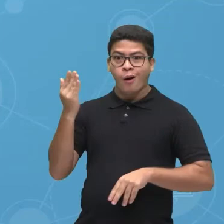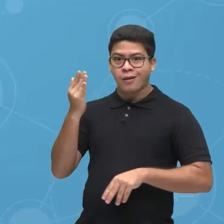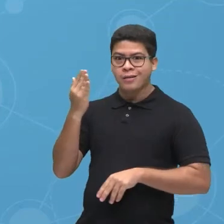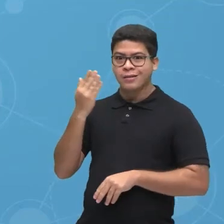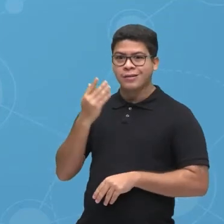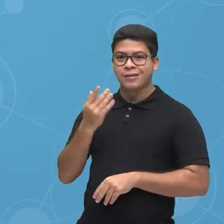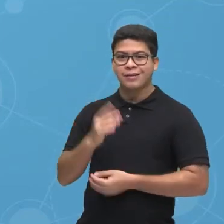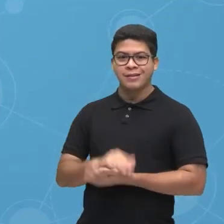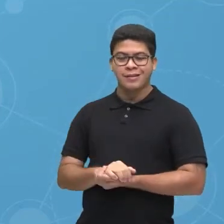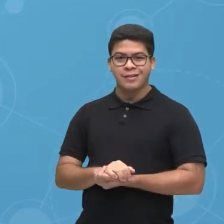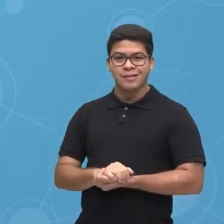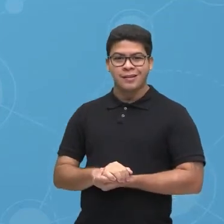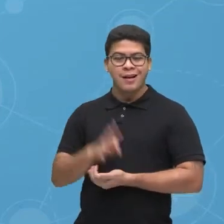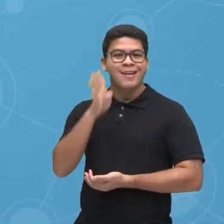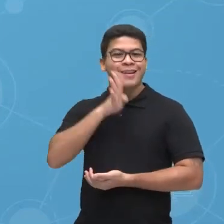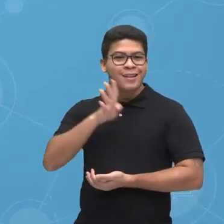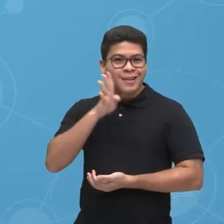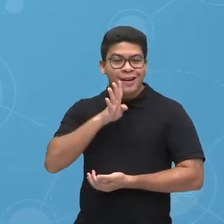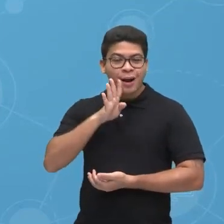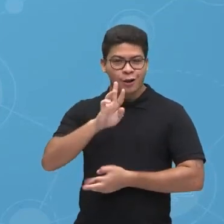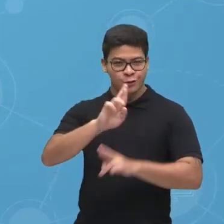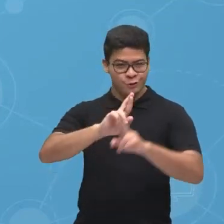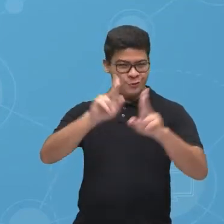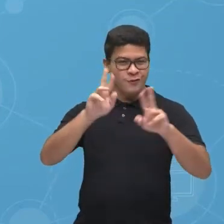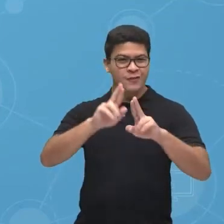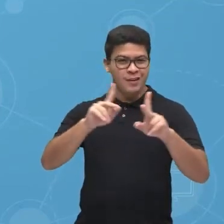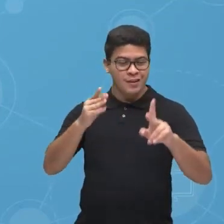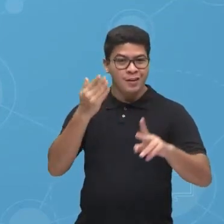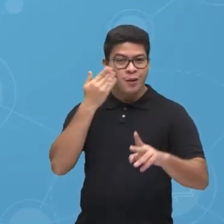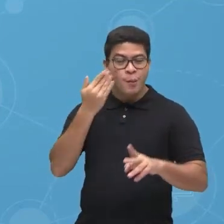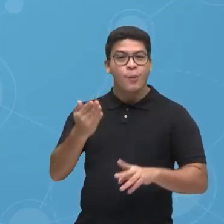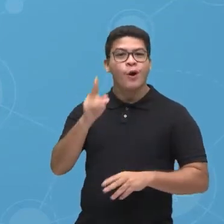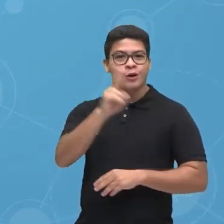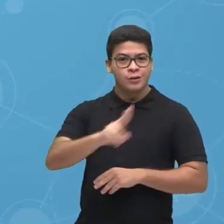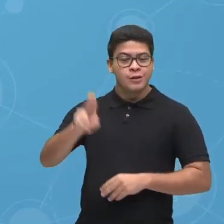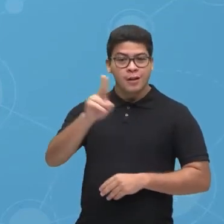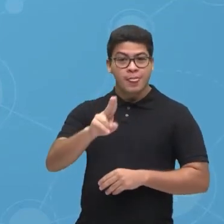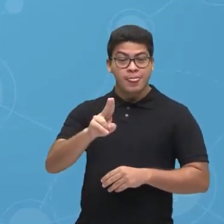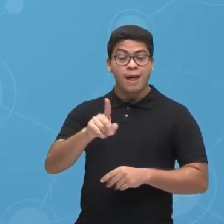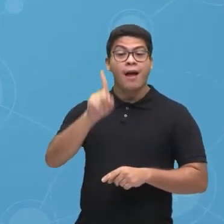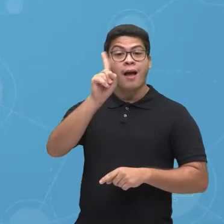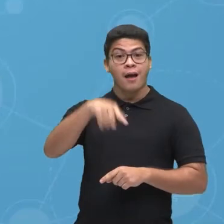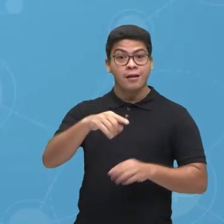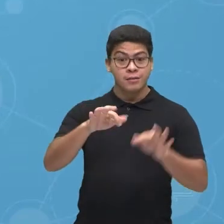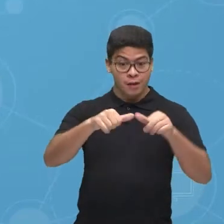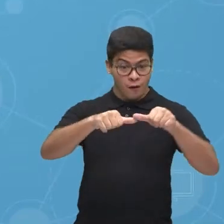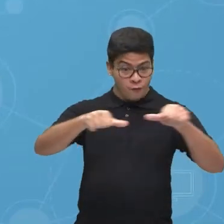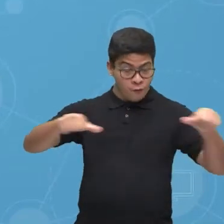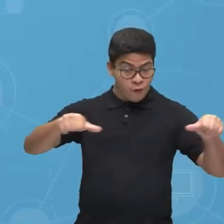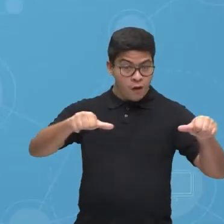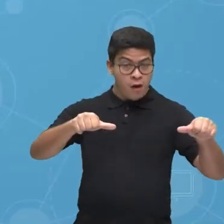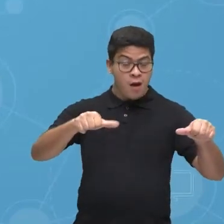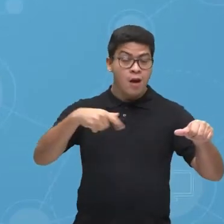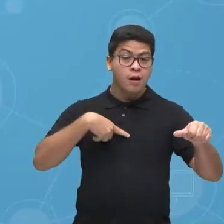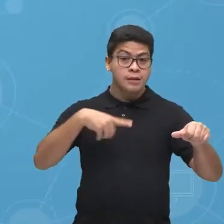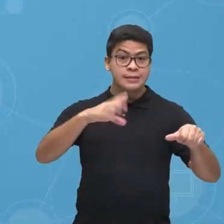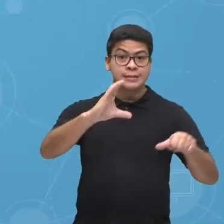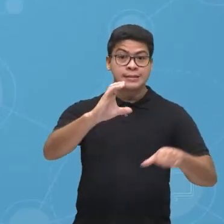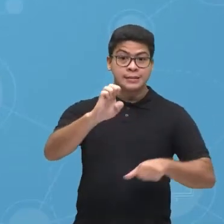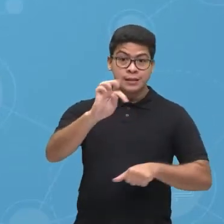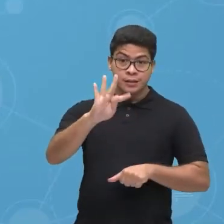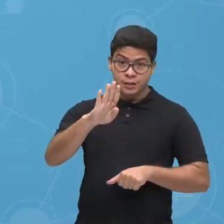verem como é que fica. Ó, tá vendo aí, ó, a fita? Essa aqui é a fita, né, é de